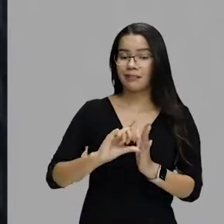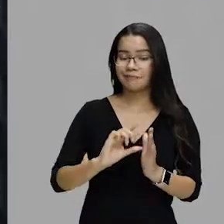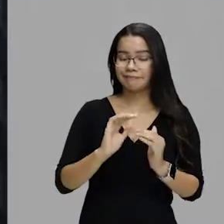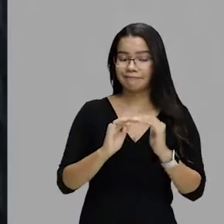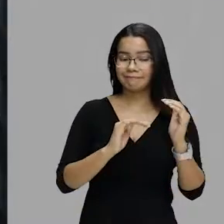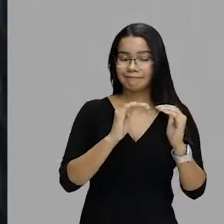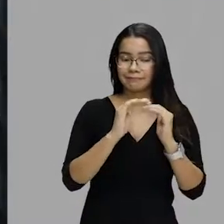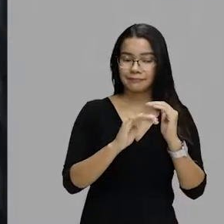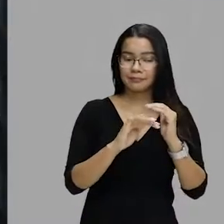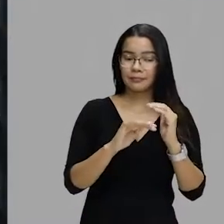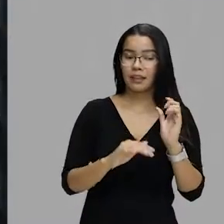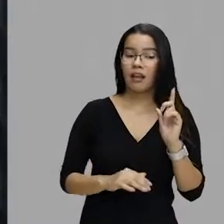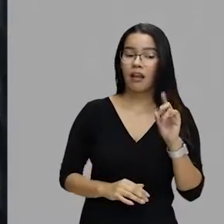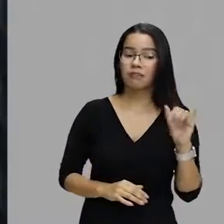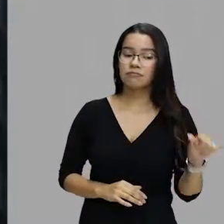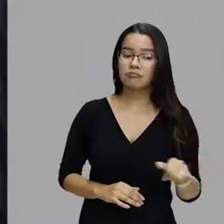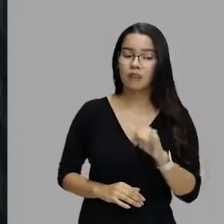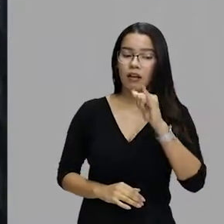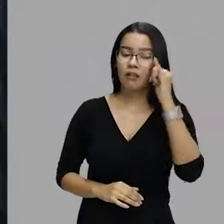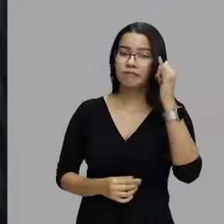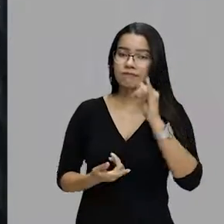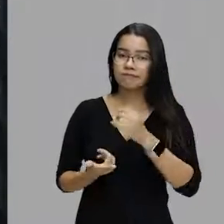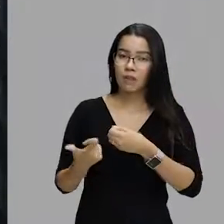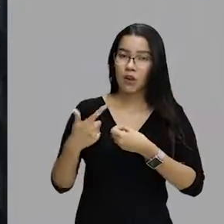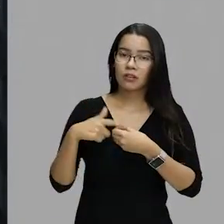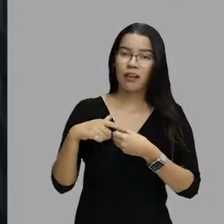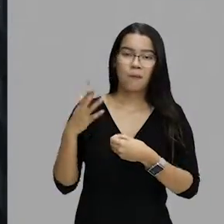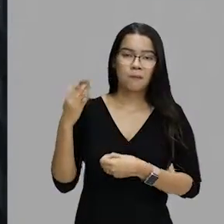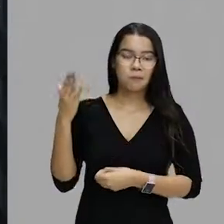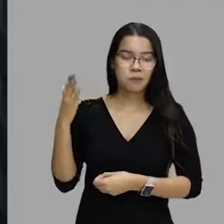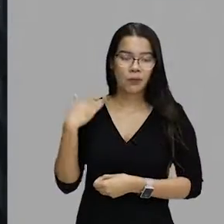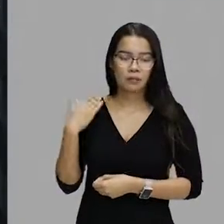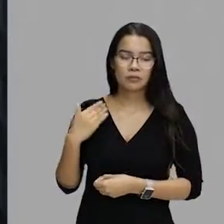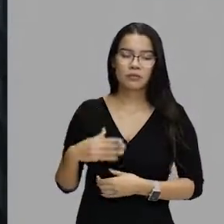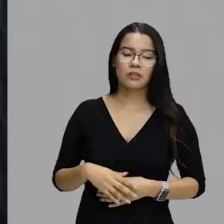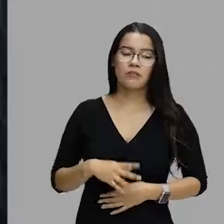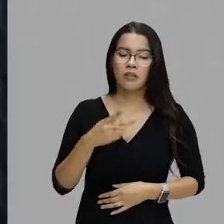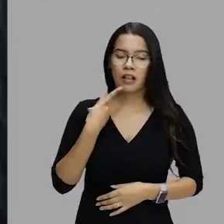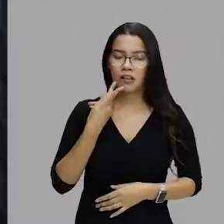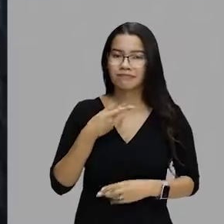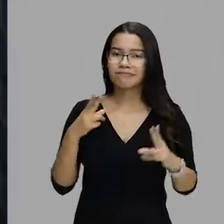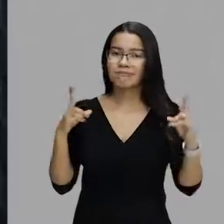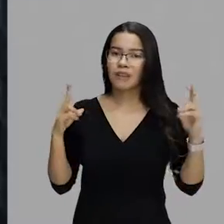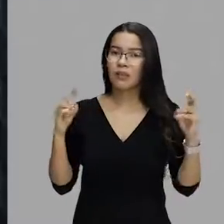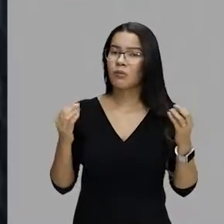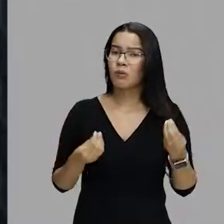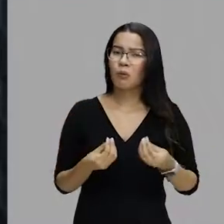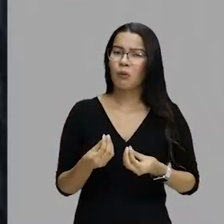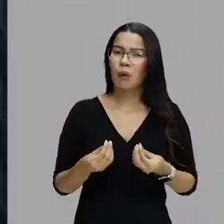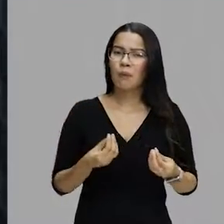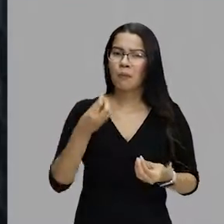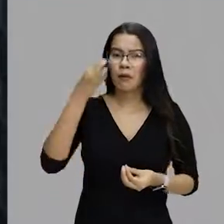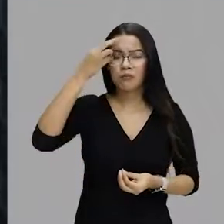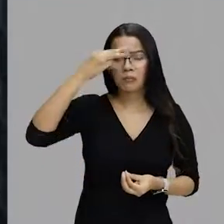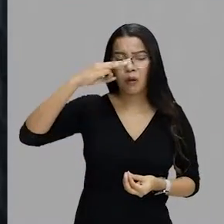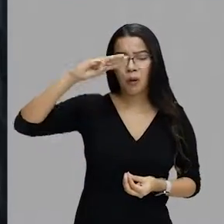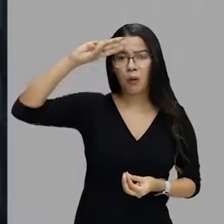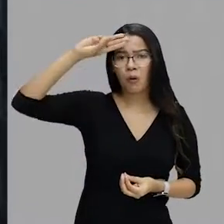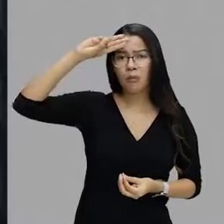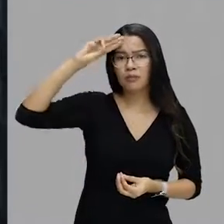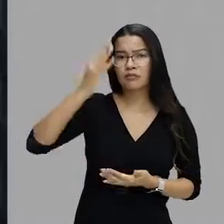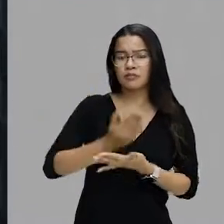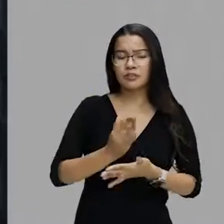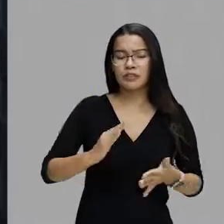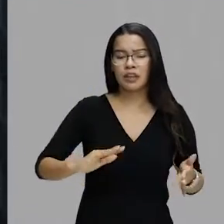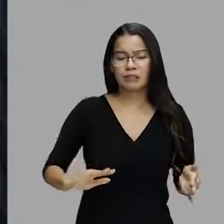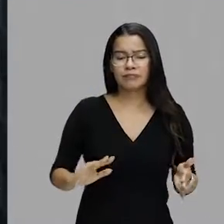atrás, para falar sobre a situação de Cuba no final do século XIX. Ou seja, Cuba